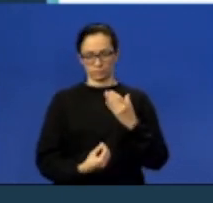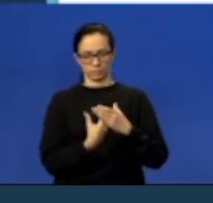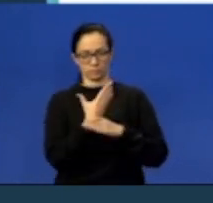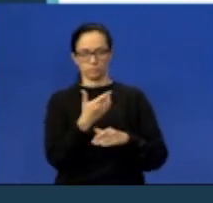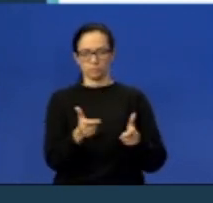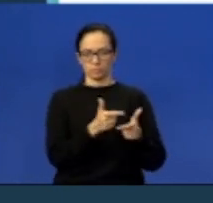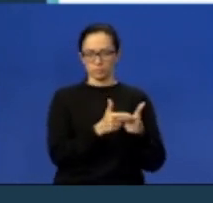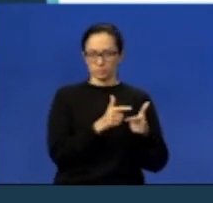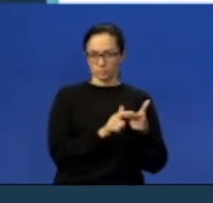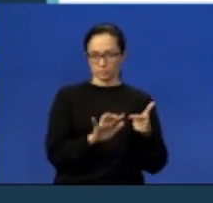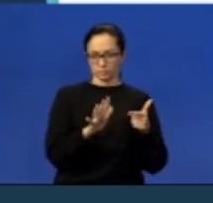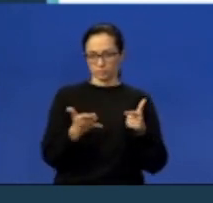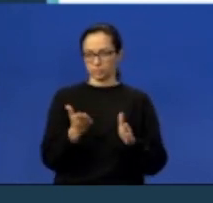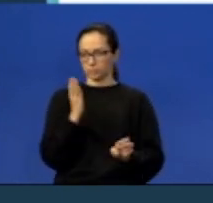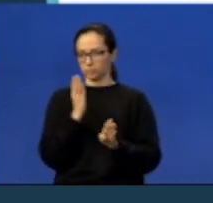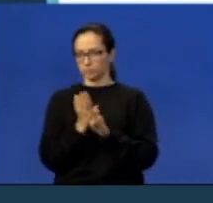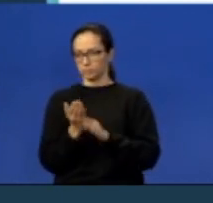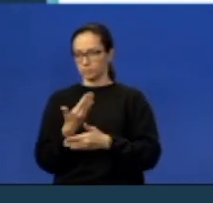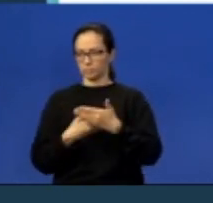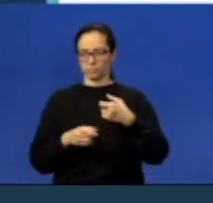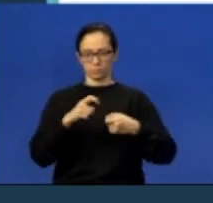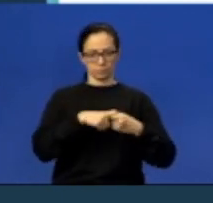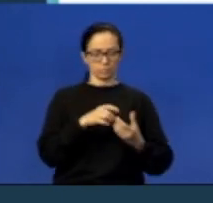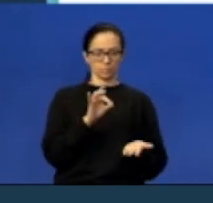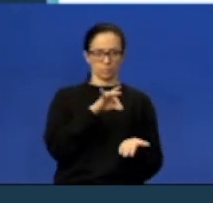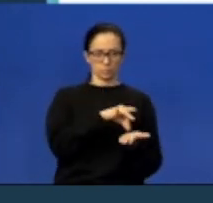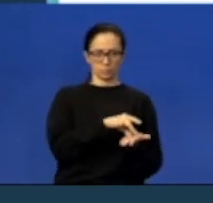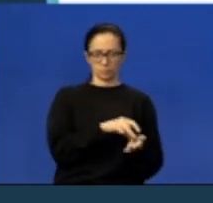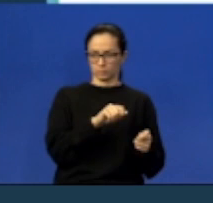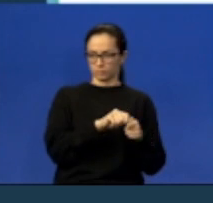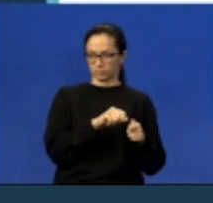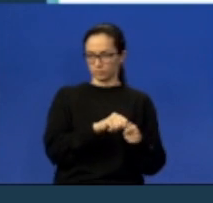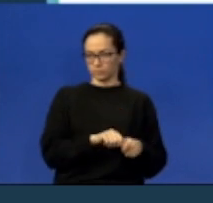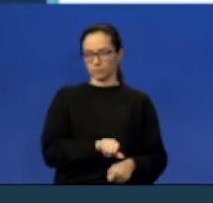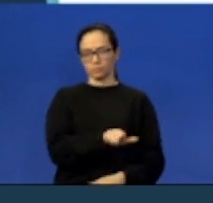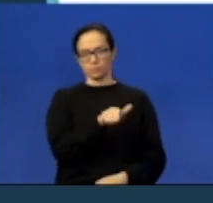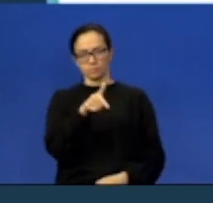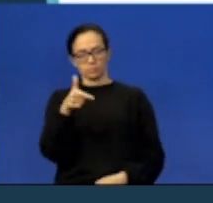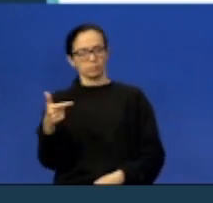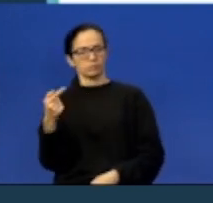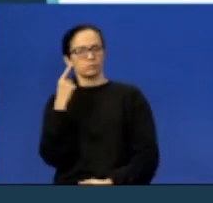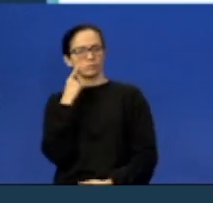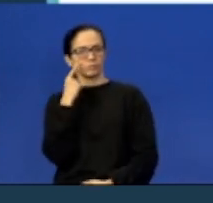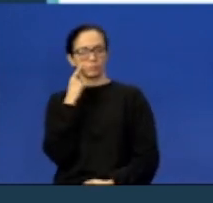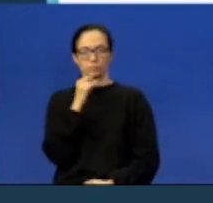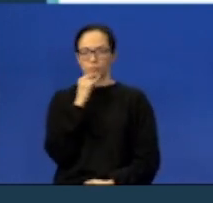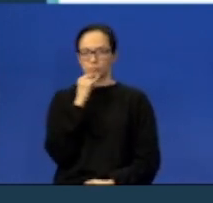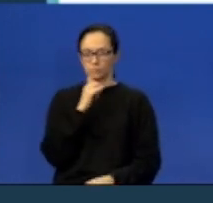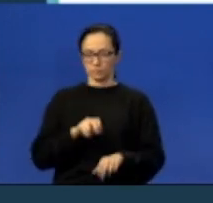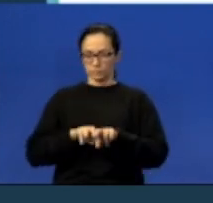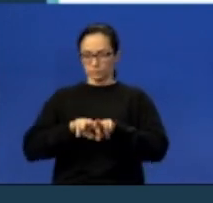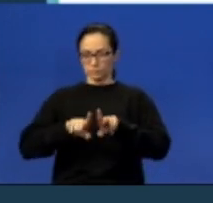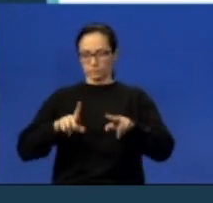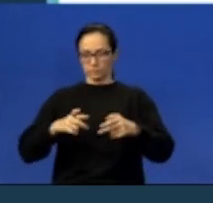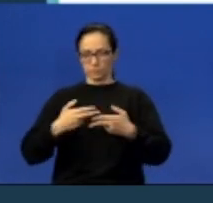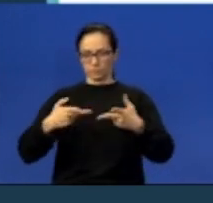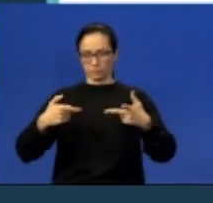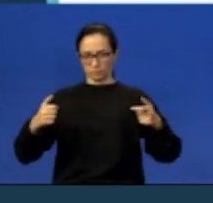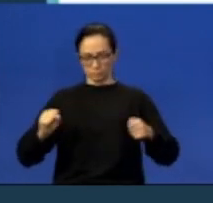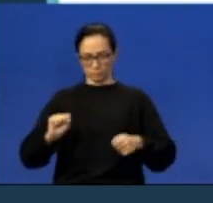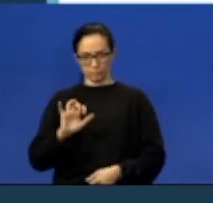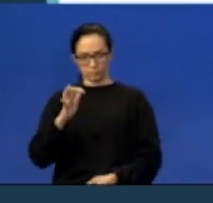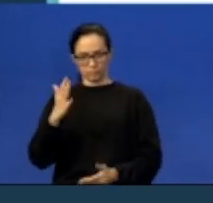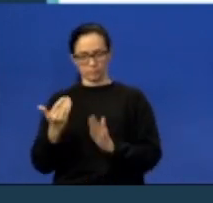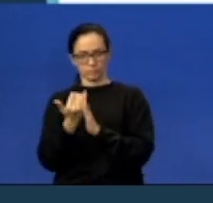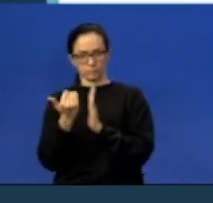uma deformação, ele é capaz de retornar ao seu estado original. Já na região plástica, mesmo com uma variabilidade do estresse